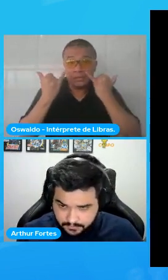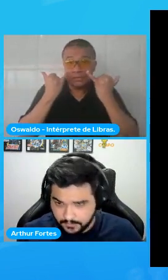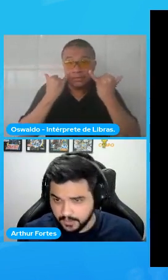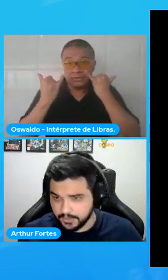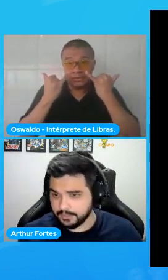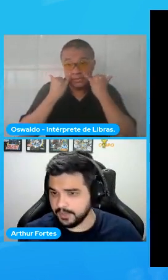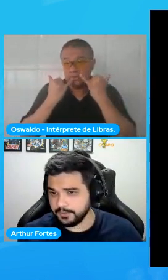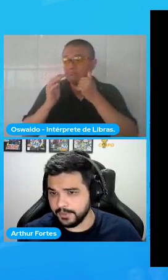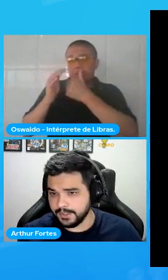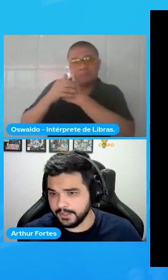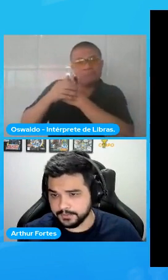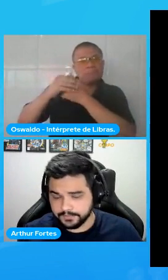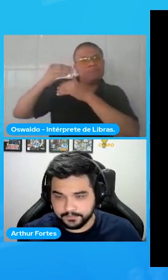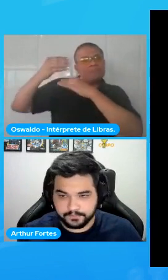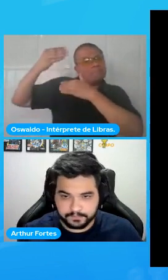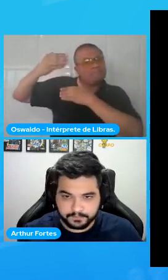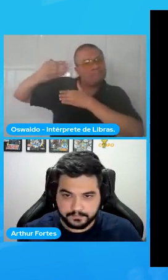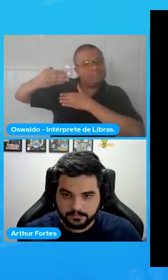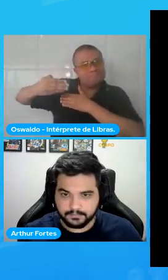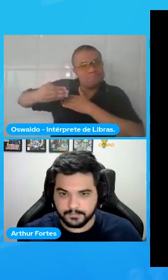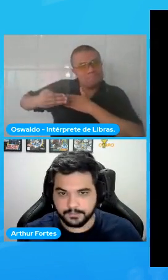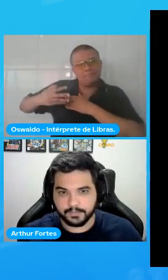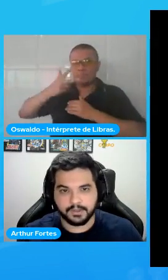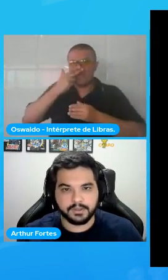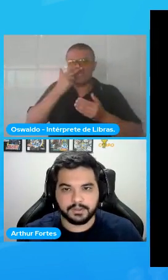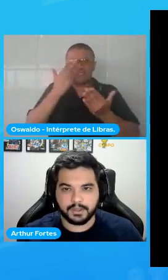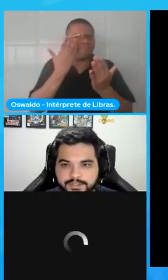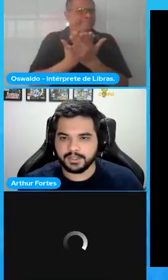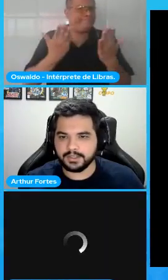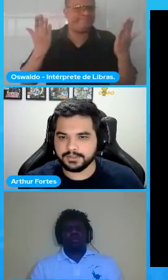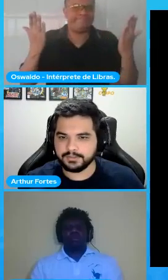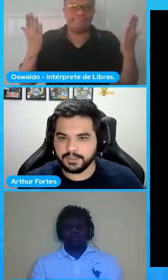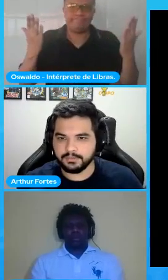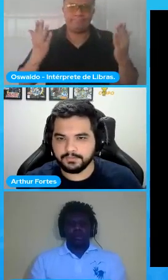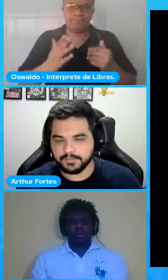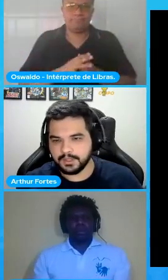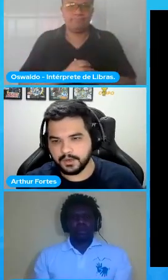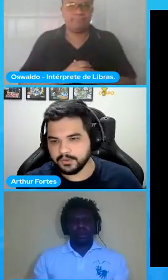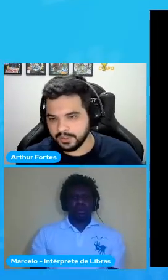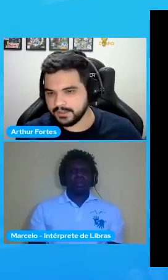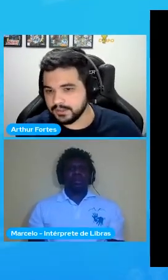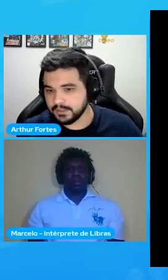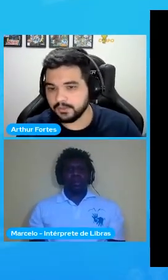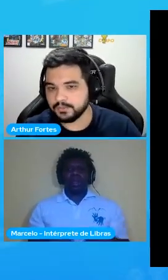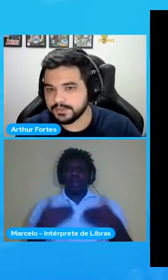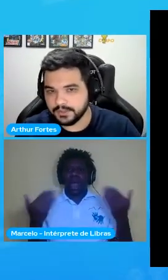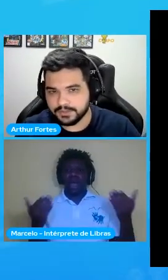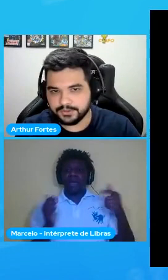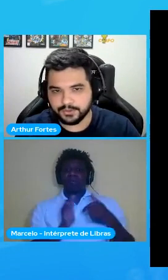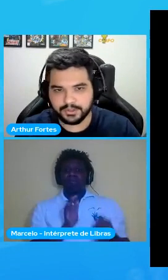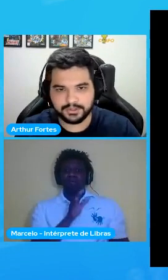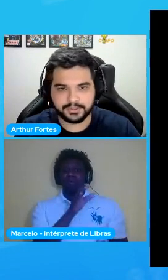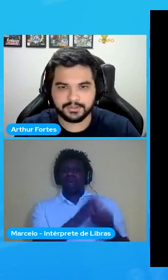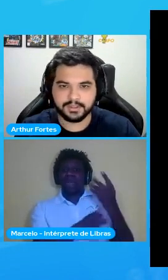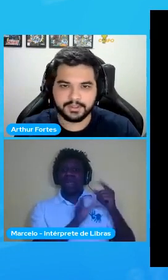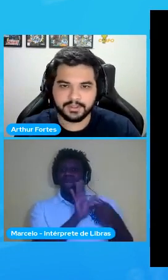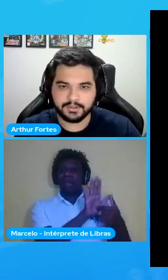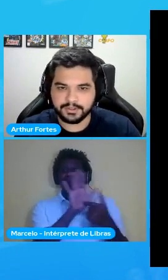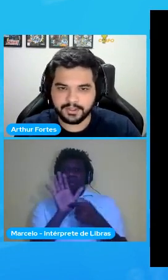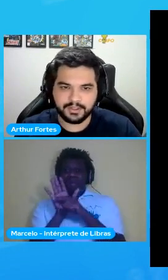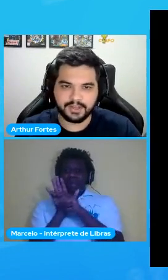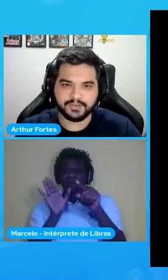eu terminava me perdendo e aí gera esse meme que acontece em até algumas redes de hoje